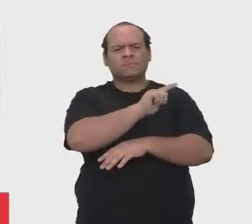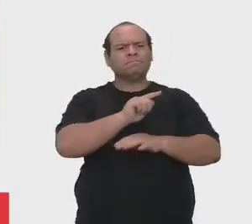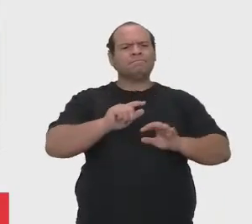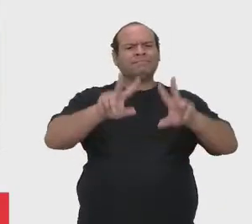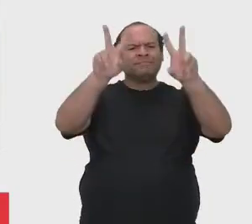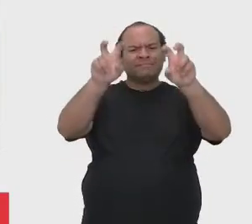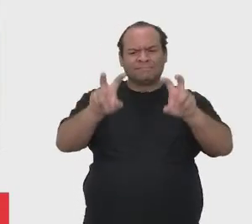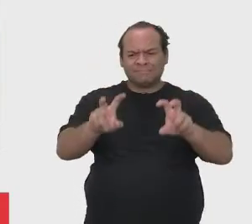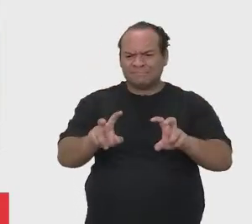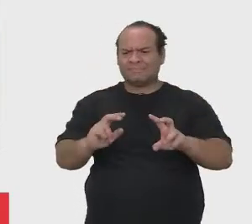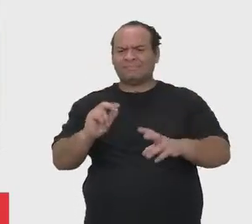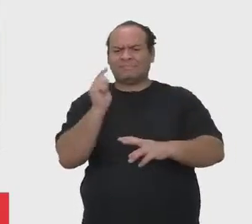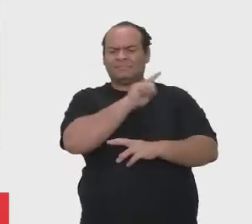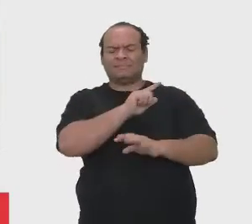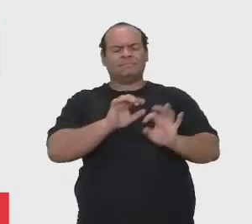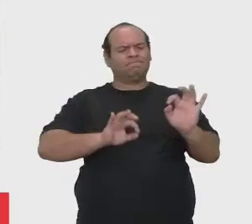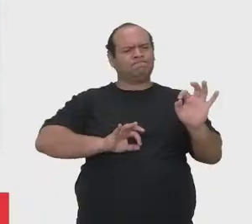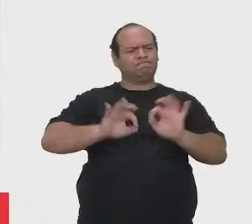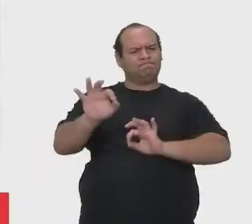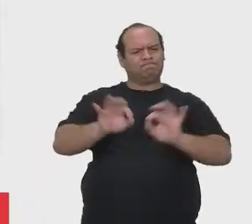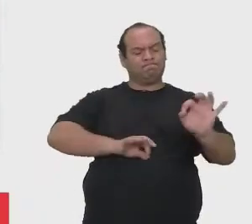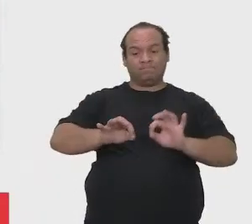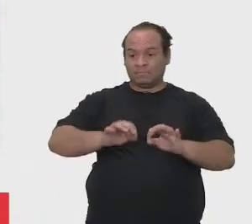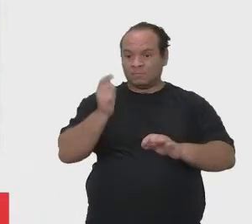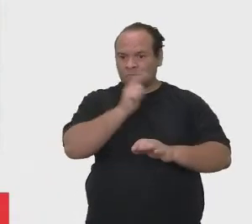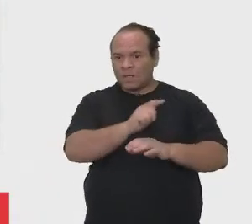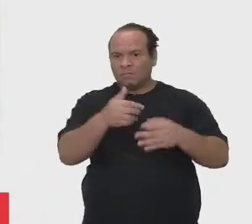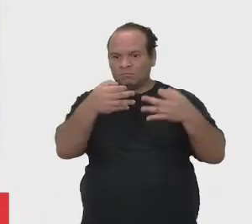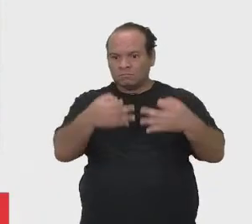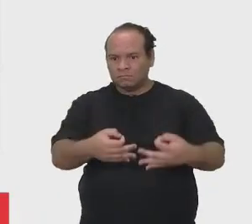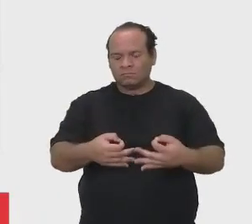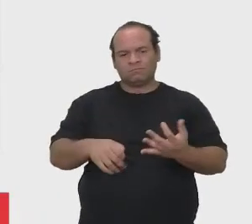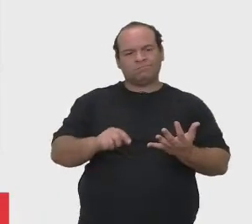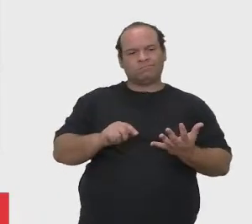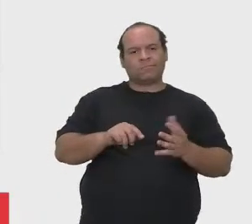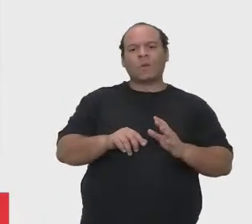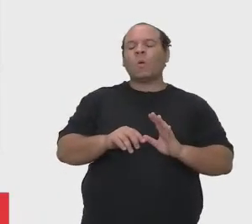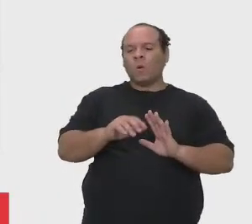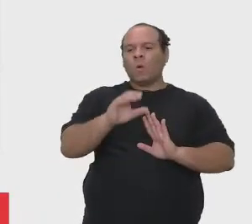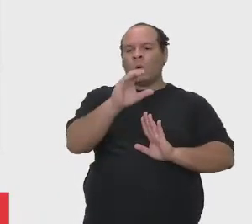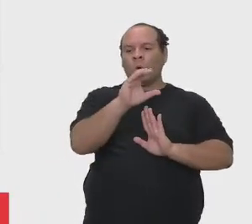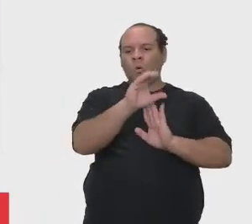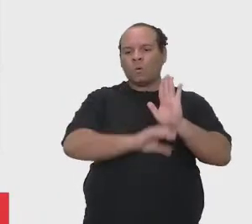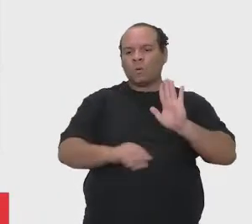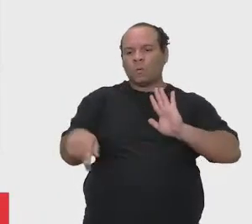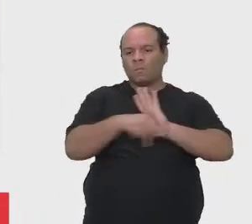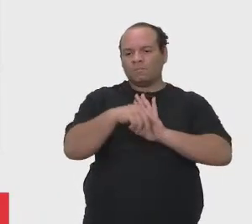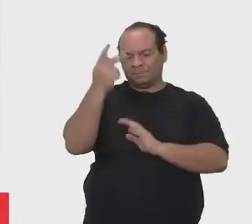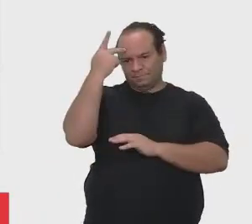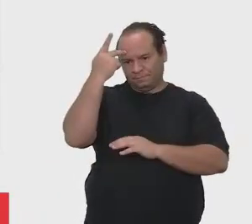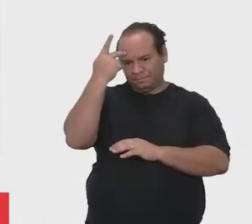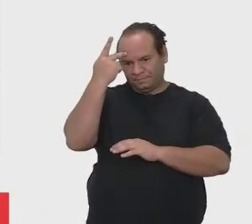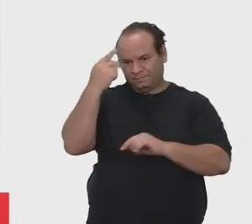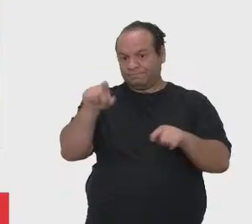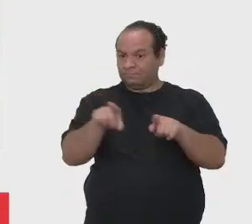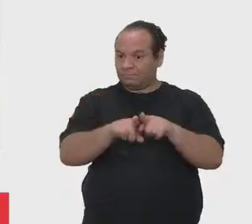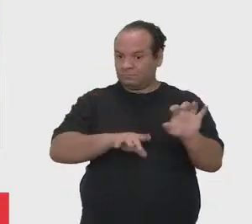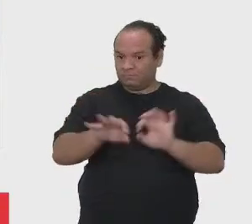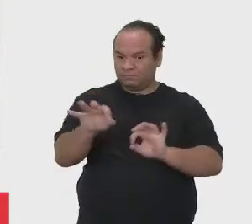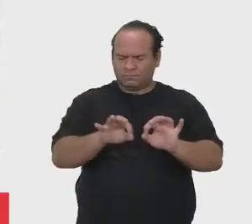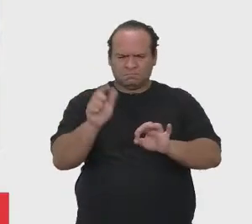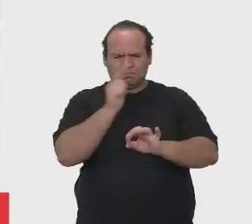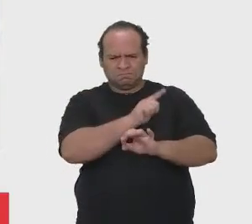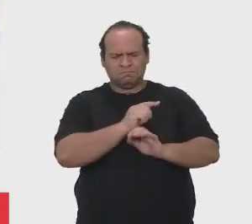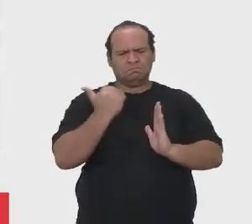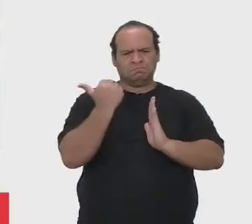temáticas socioambientais que estejam em consonância com o currículo paulista para contribuir com a ampliação